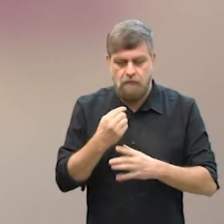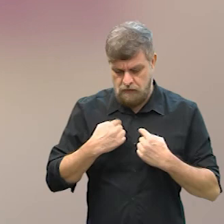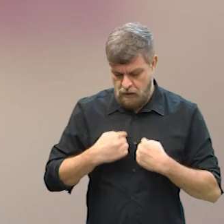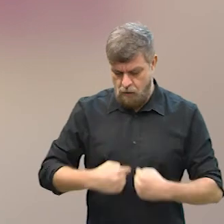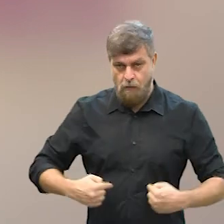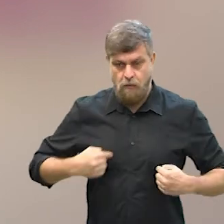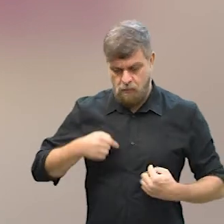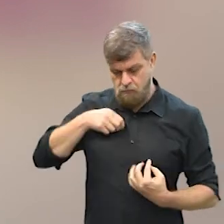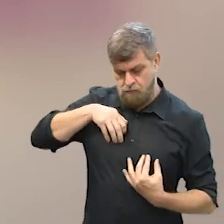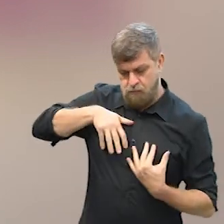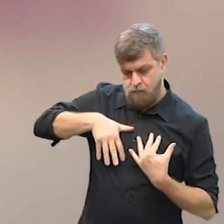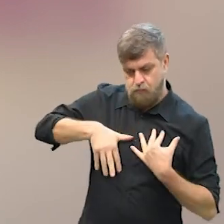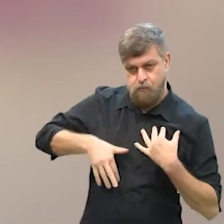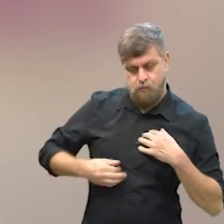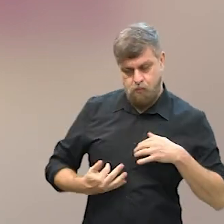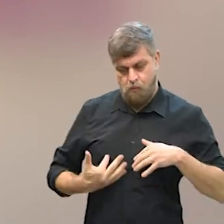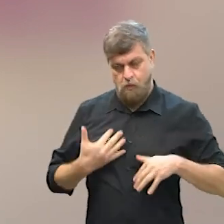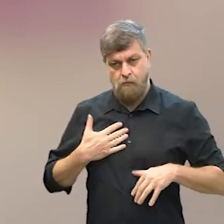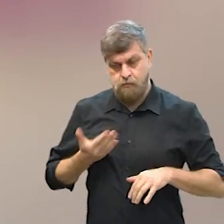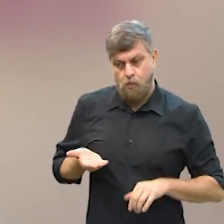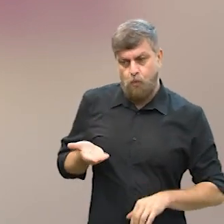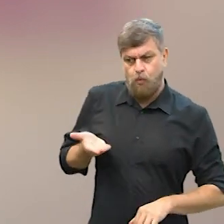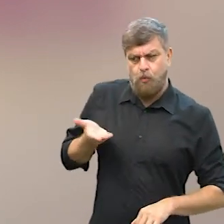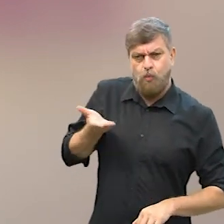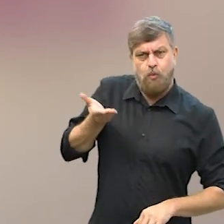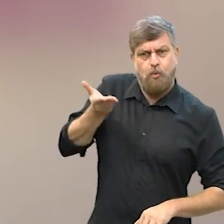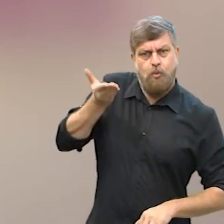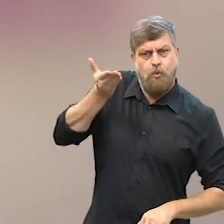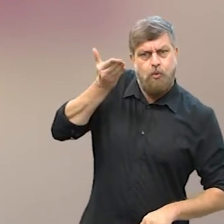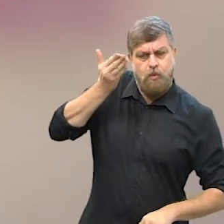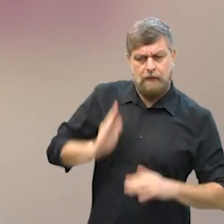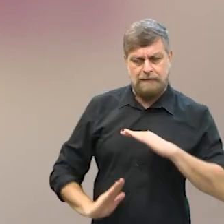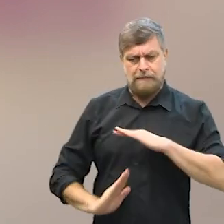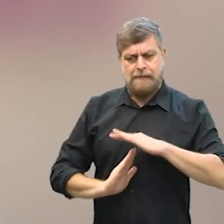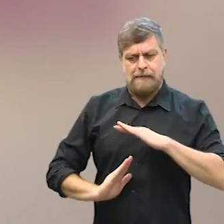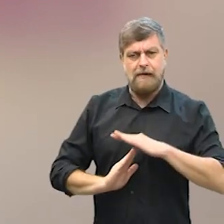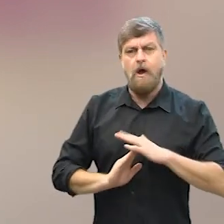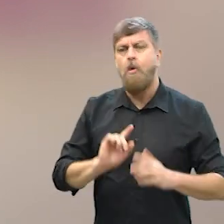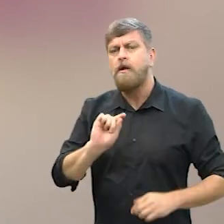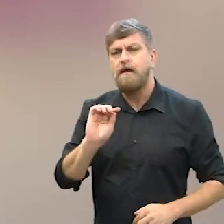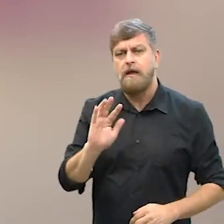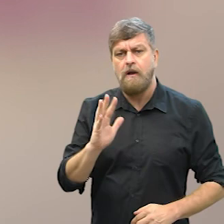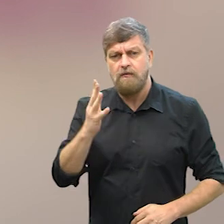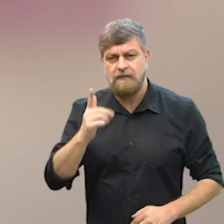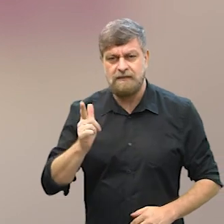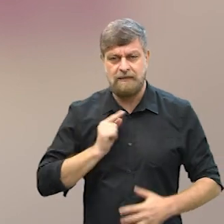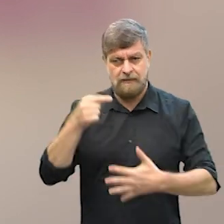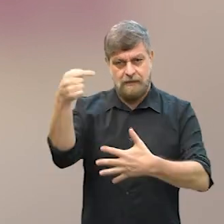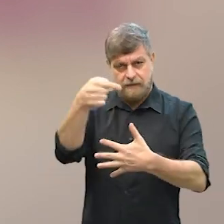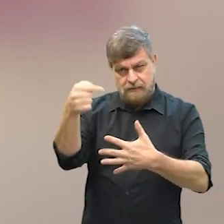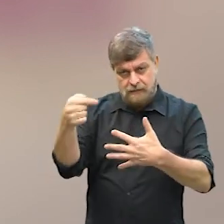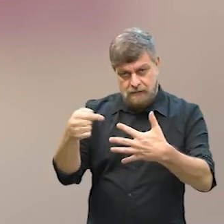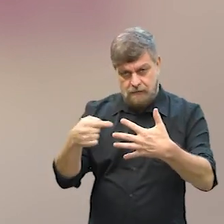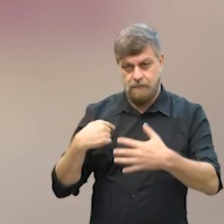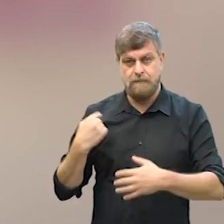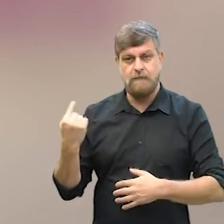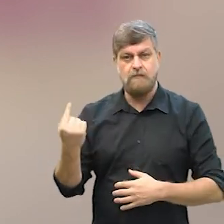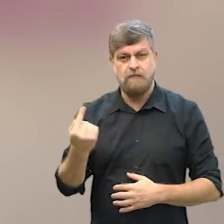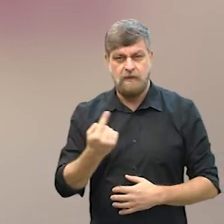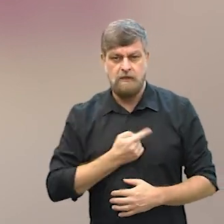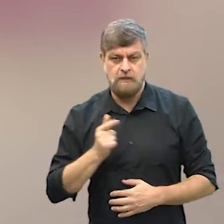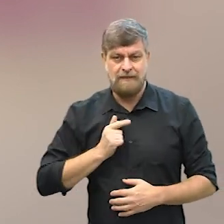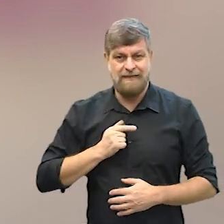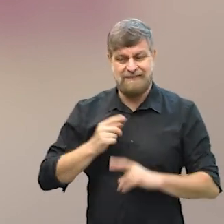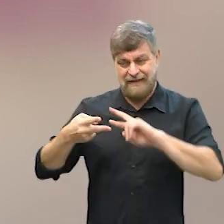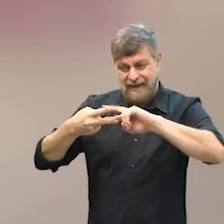pressão? Existem vários fatores que levam ao aumento dessa pressão arterial. Alguns a gente traz com o nosso